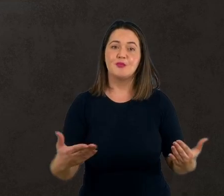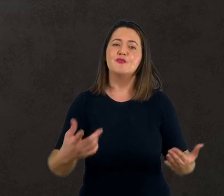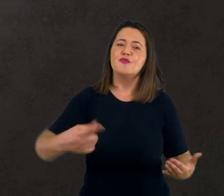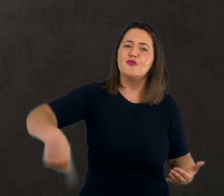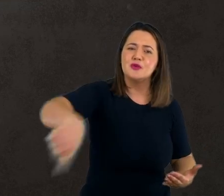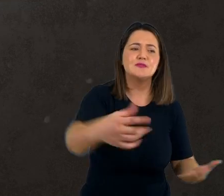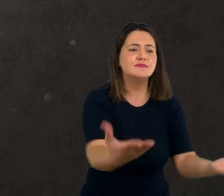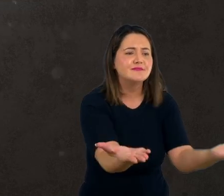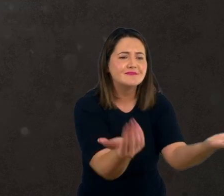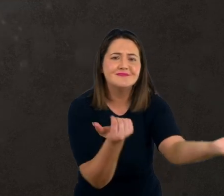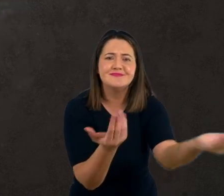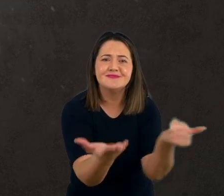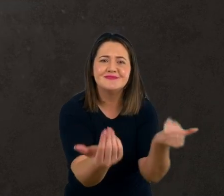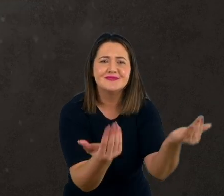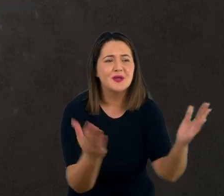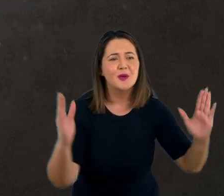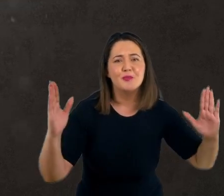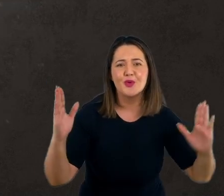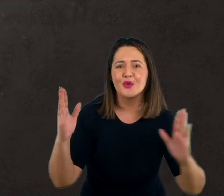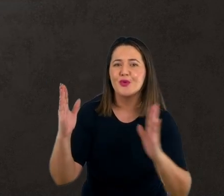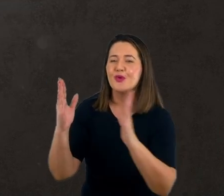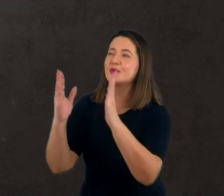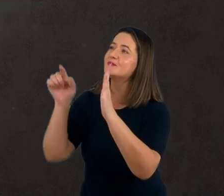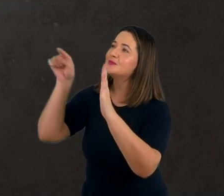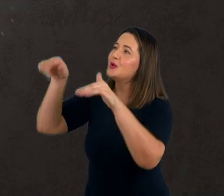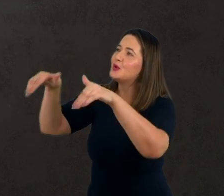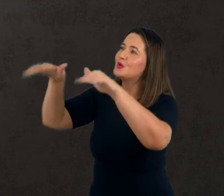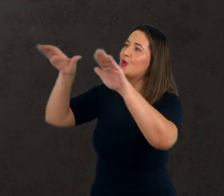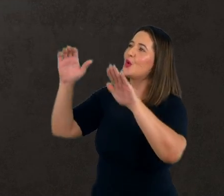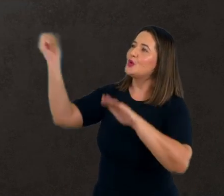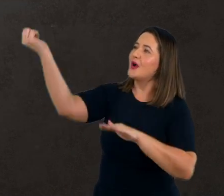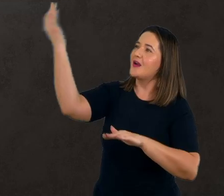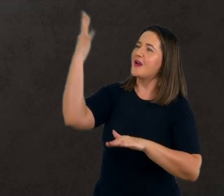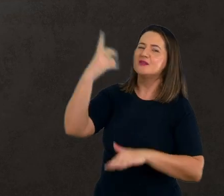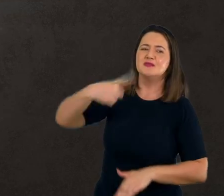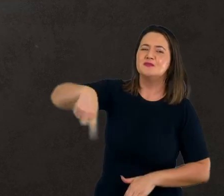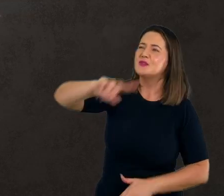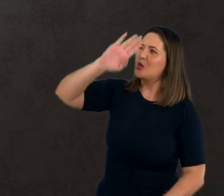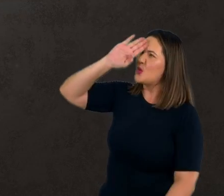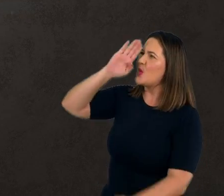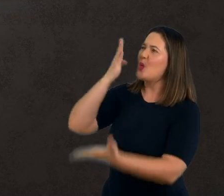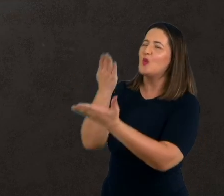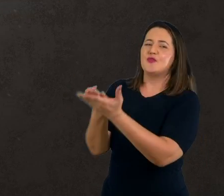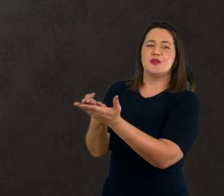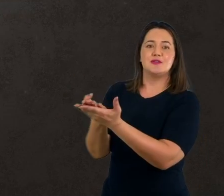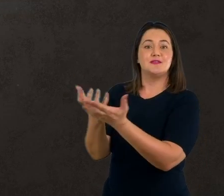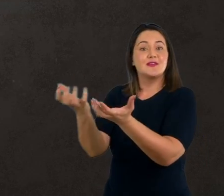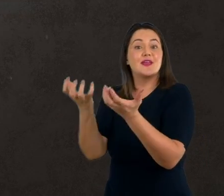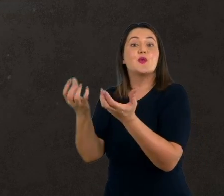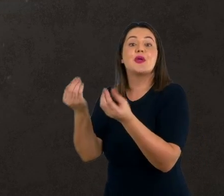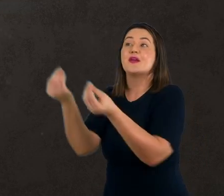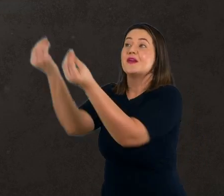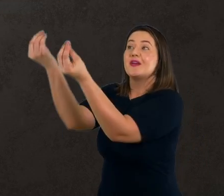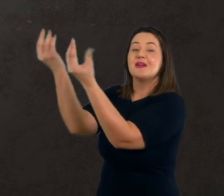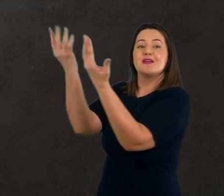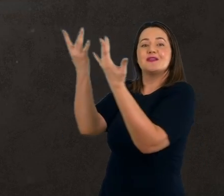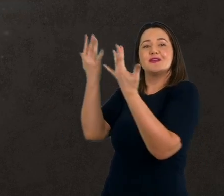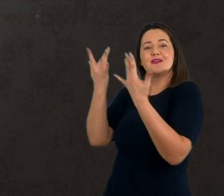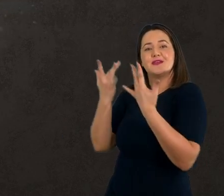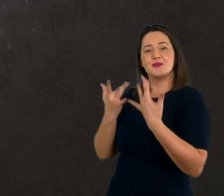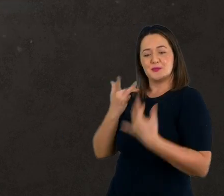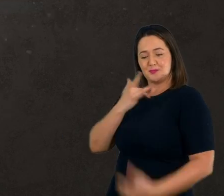Assim sendo, aproximemo-nos do trono da graça com toda a confiança, a fim de